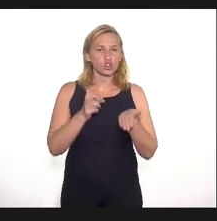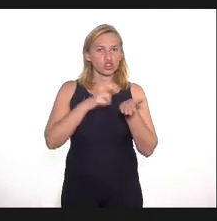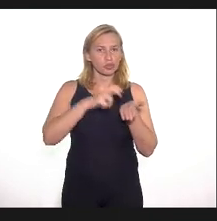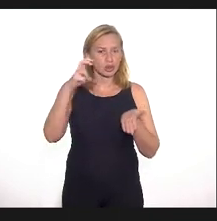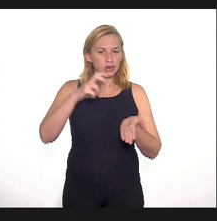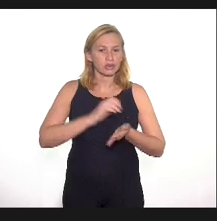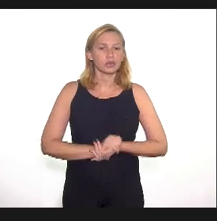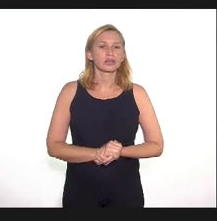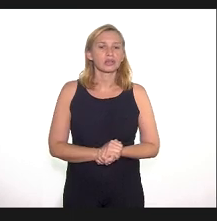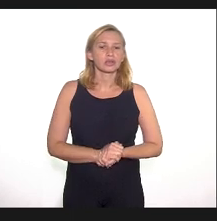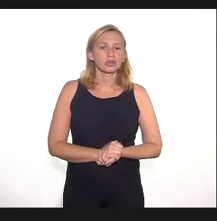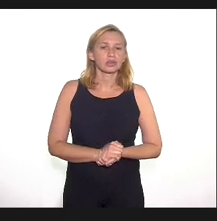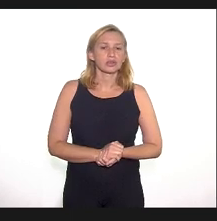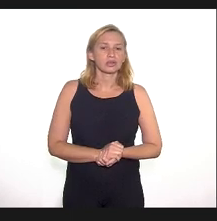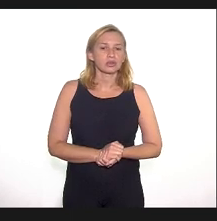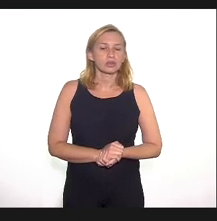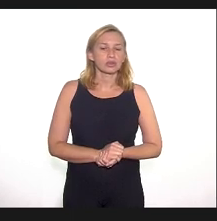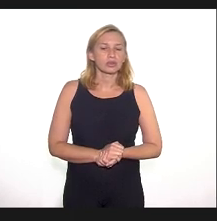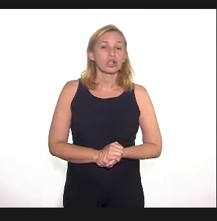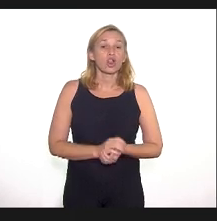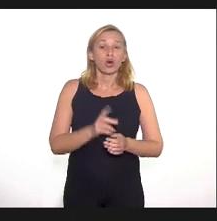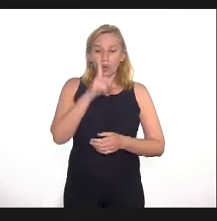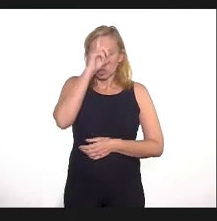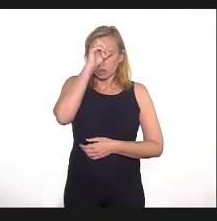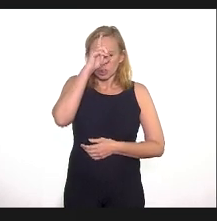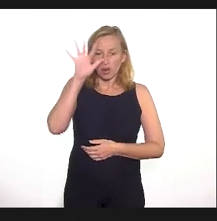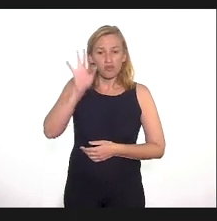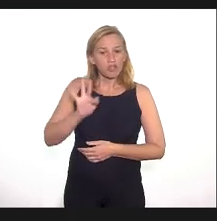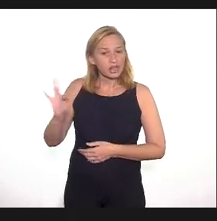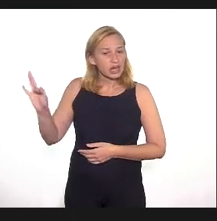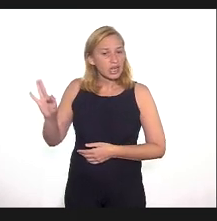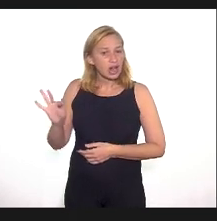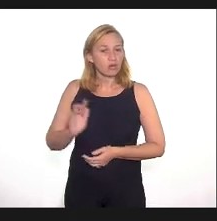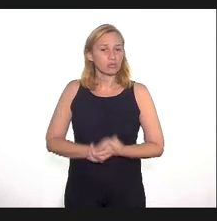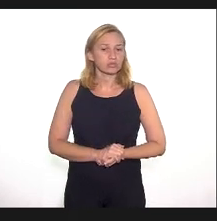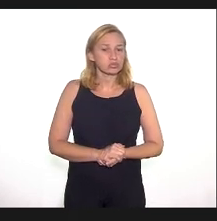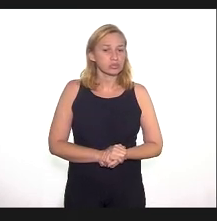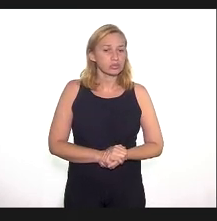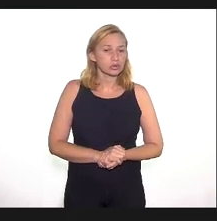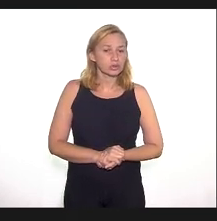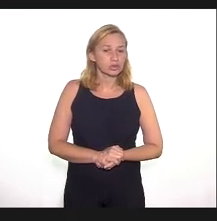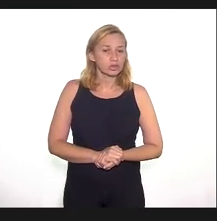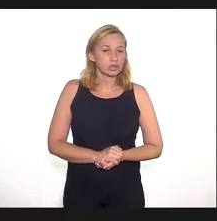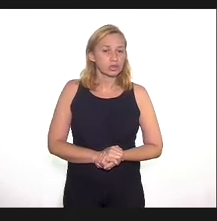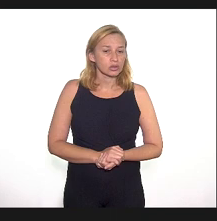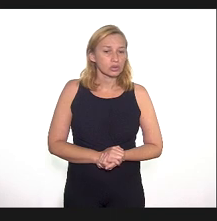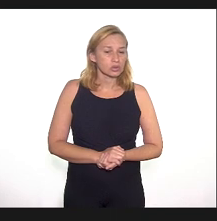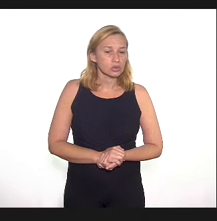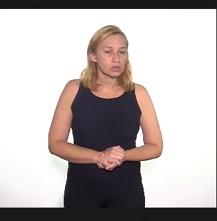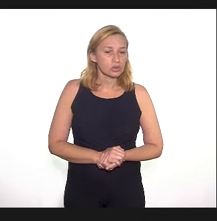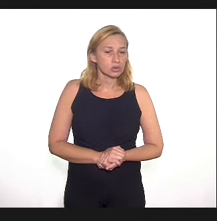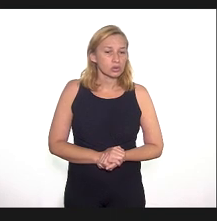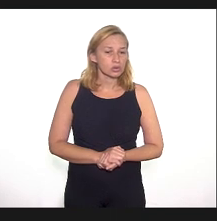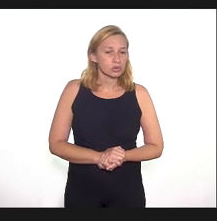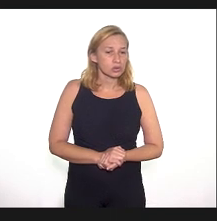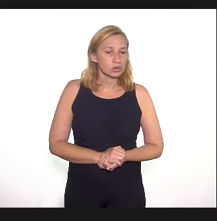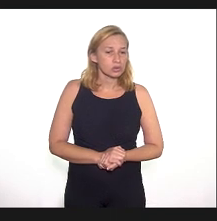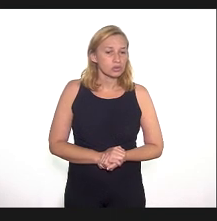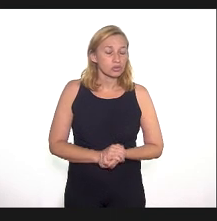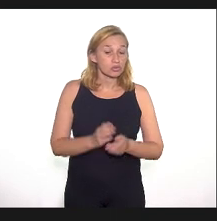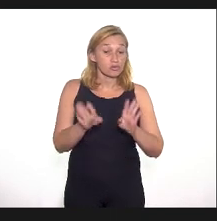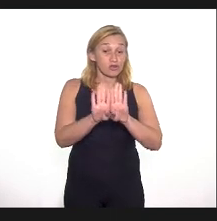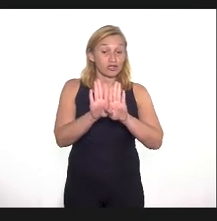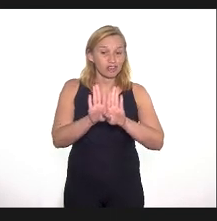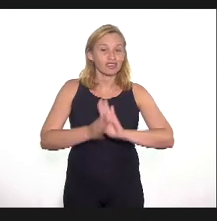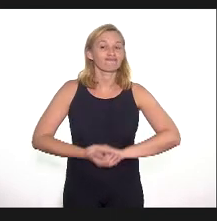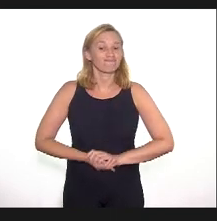manhã, de hospitais federais que estão aí com uma iminência, né, de serem fechados,